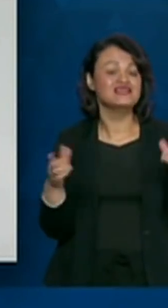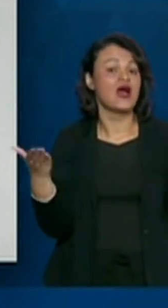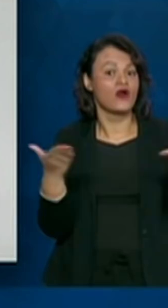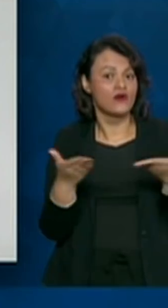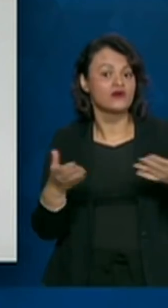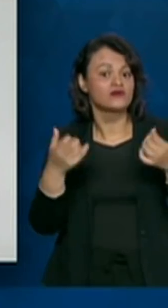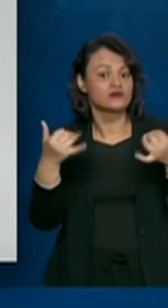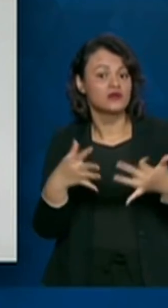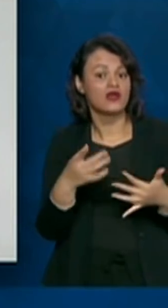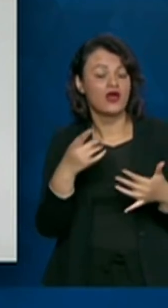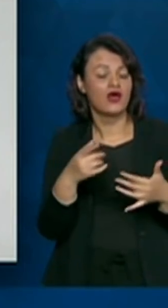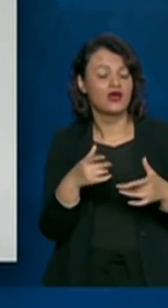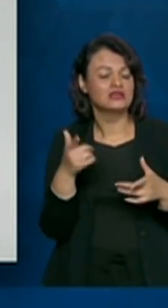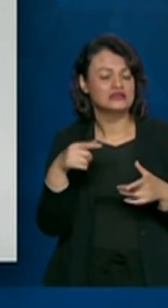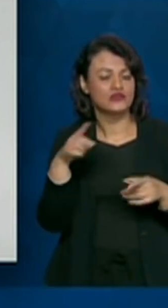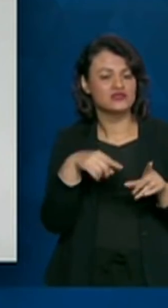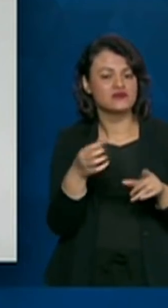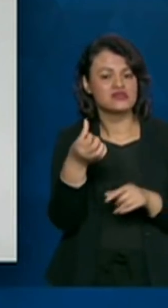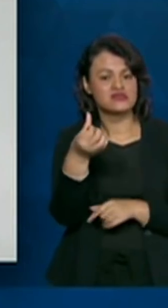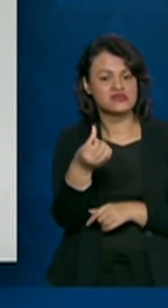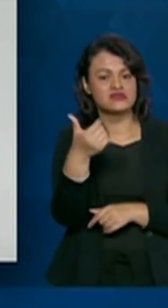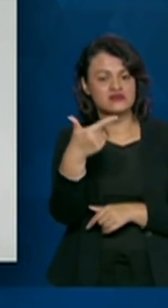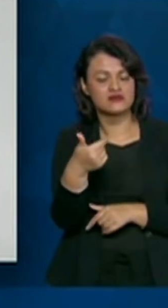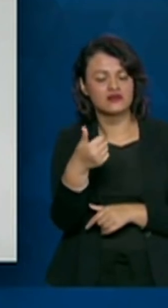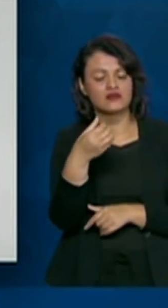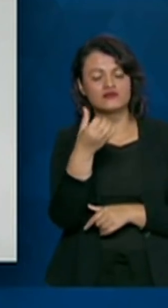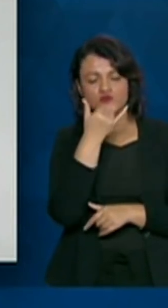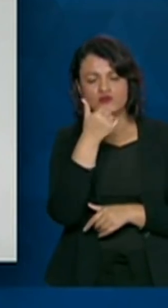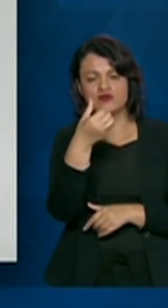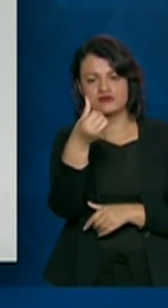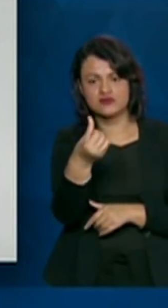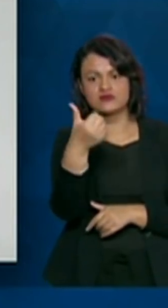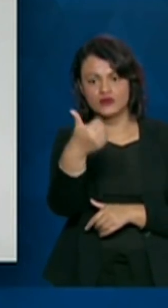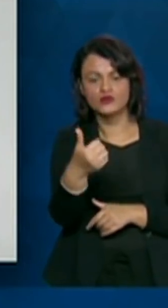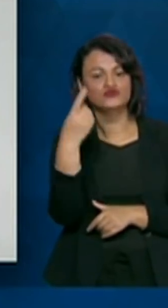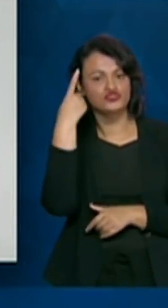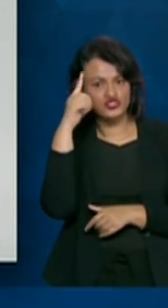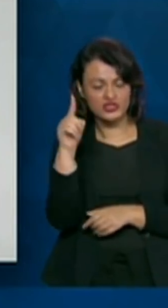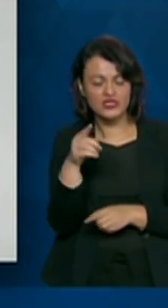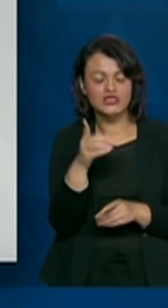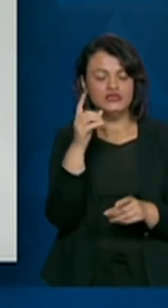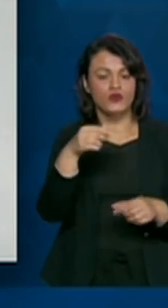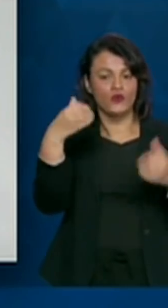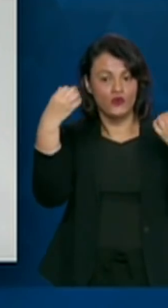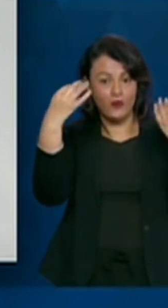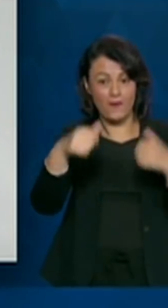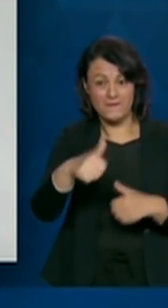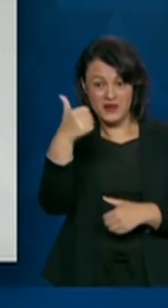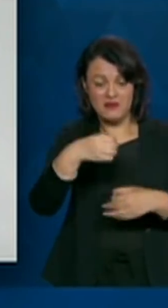que nós estamos a 61 dias do primeiro caso confirmado no Brasil, com um total de